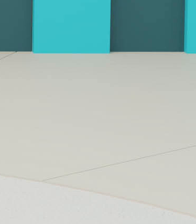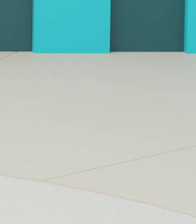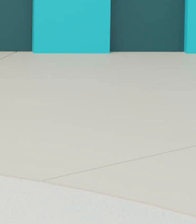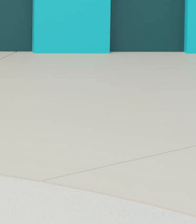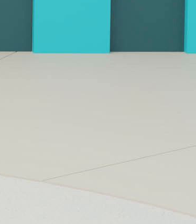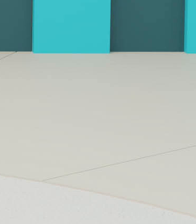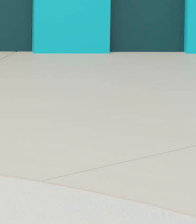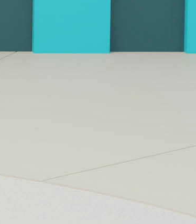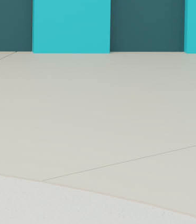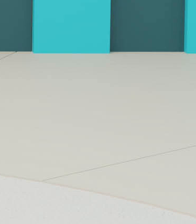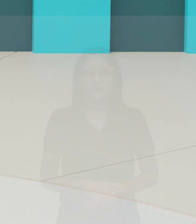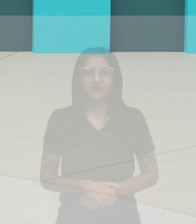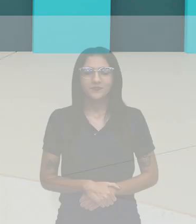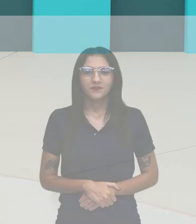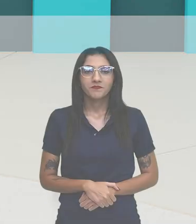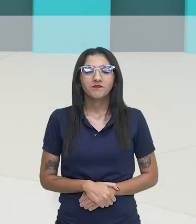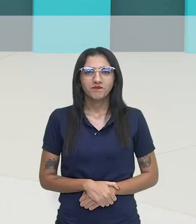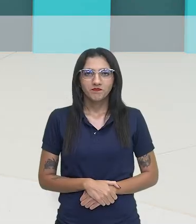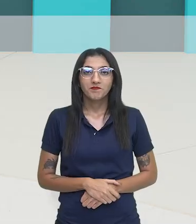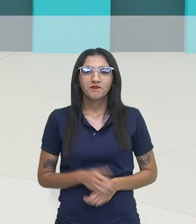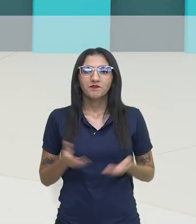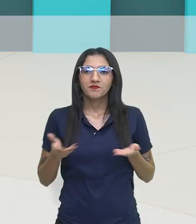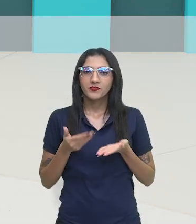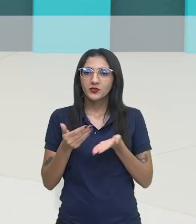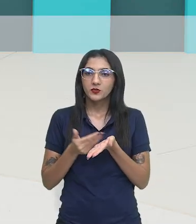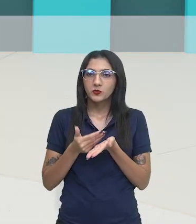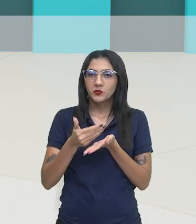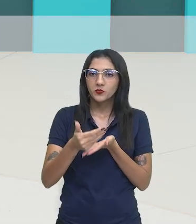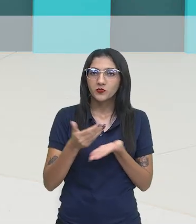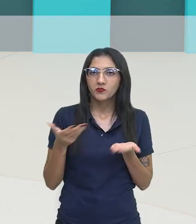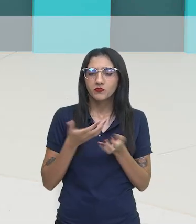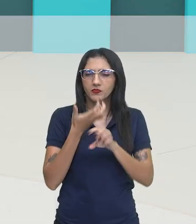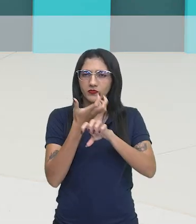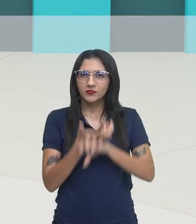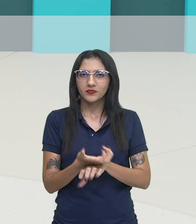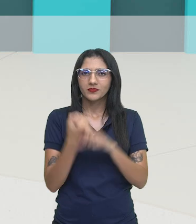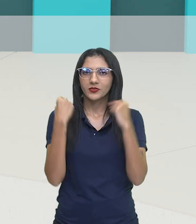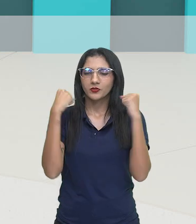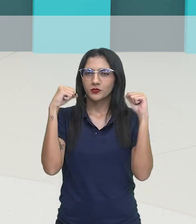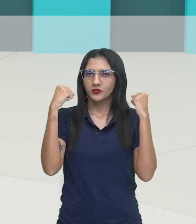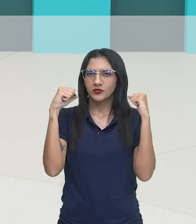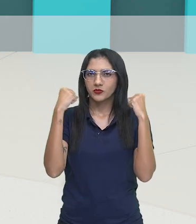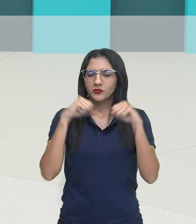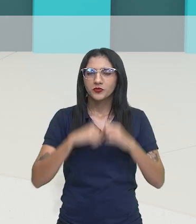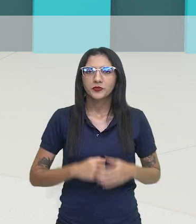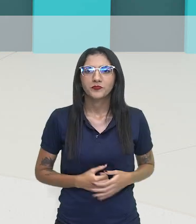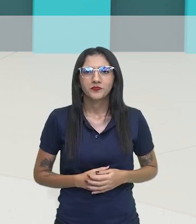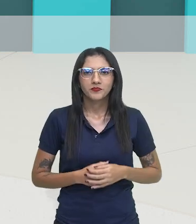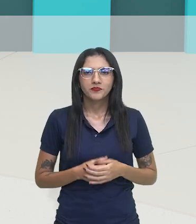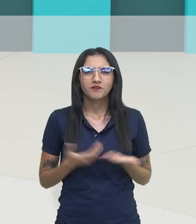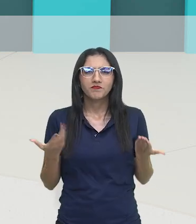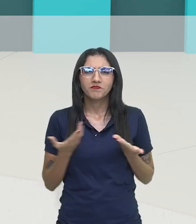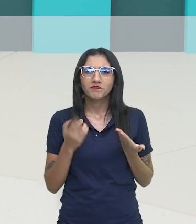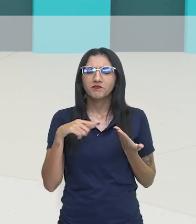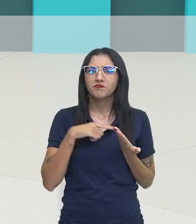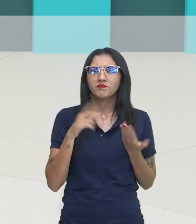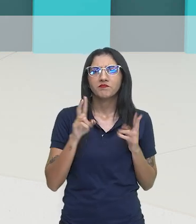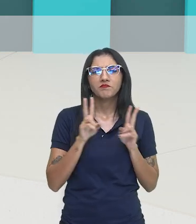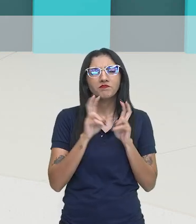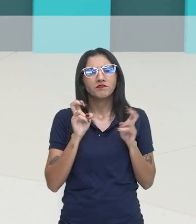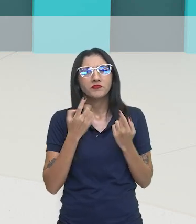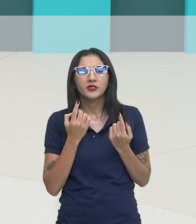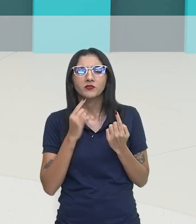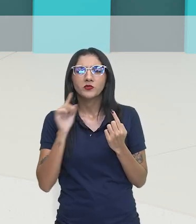Muito bem, gente, então vamos iniciar o módulo de Educação Física falando sobre um objeto